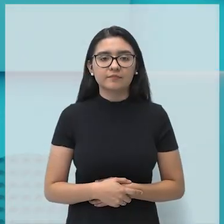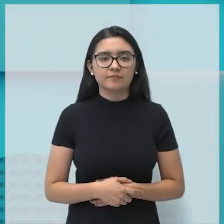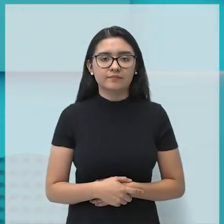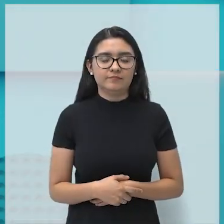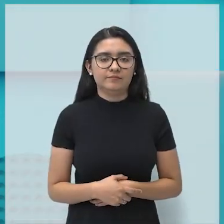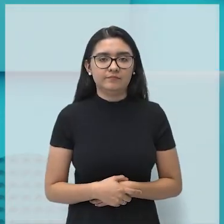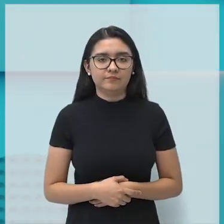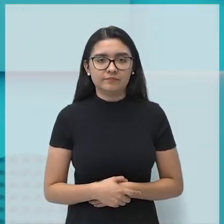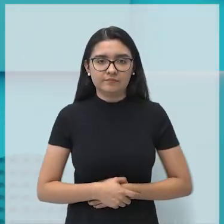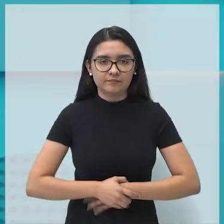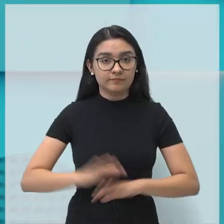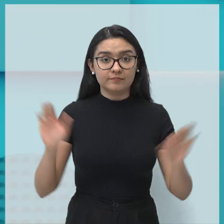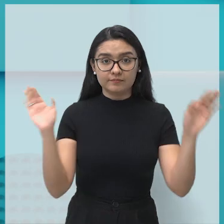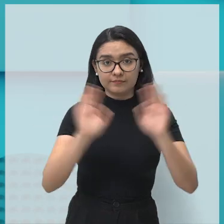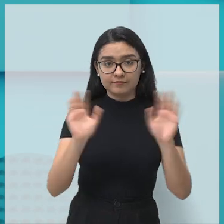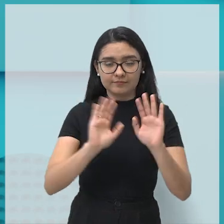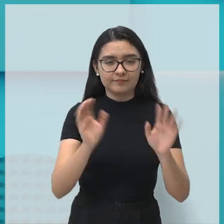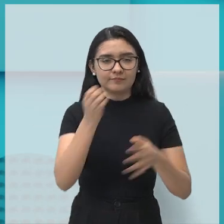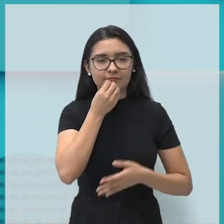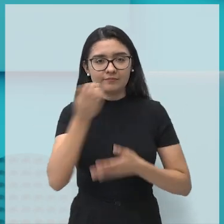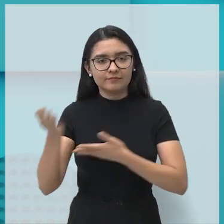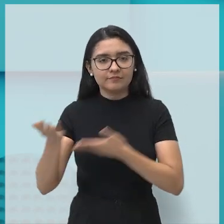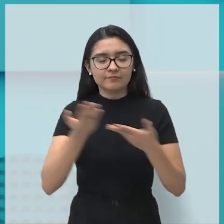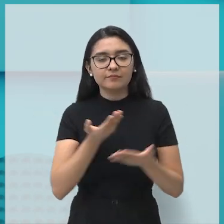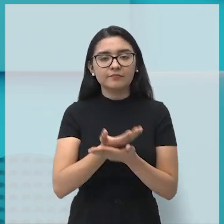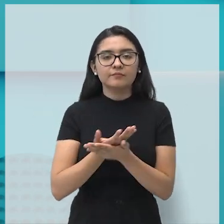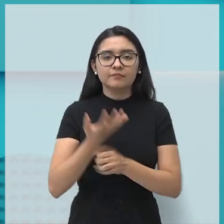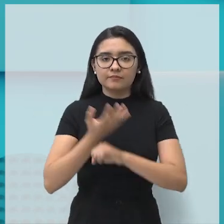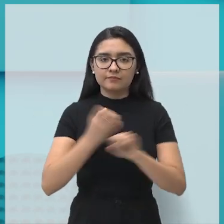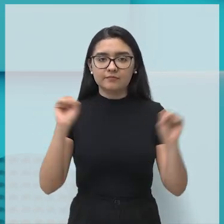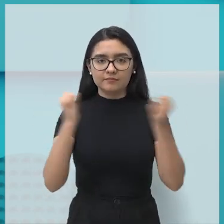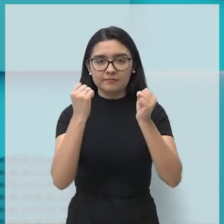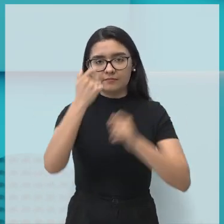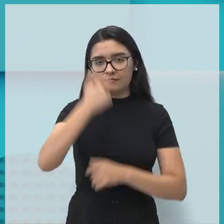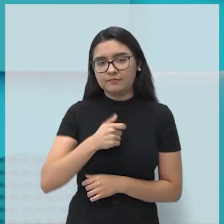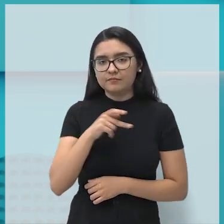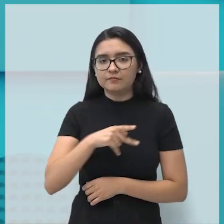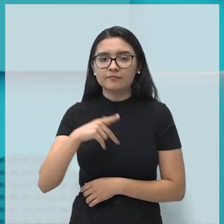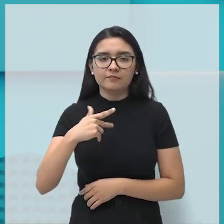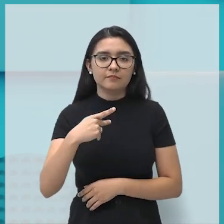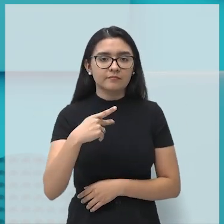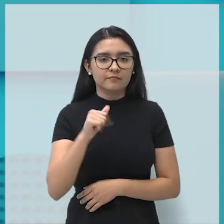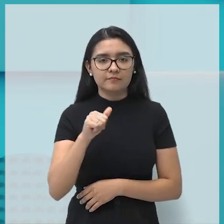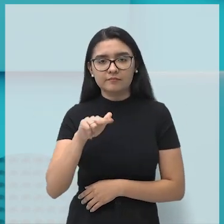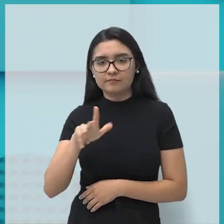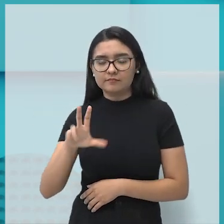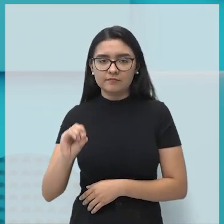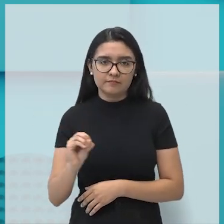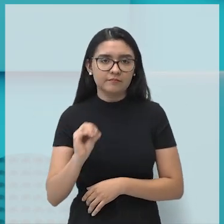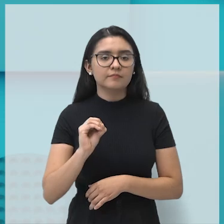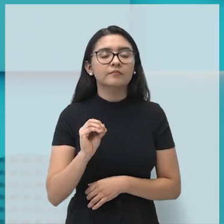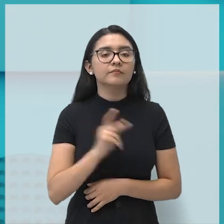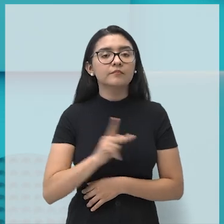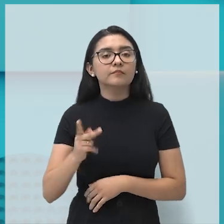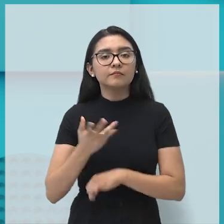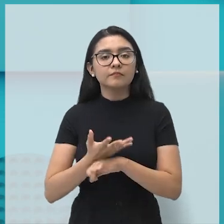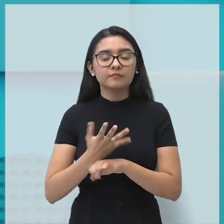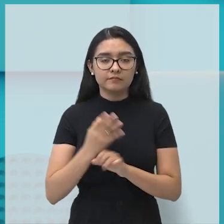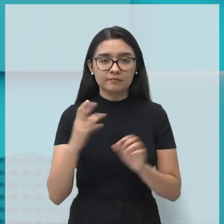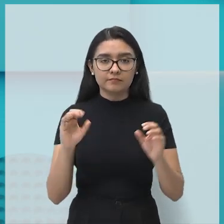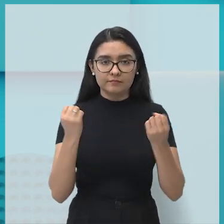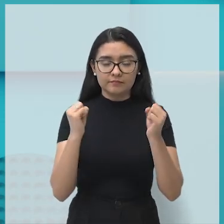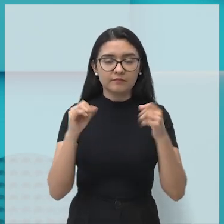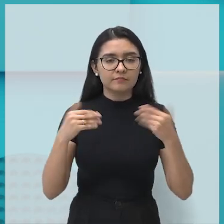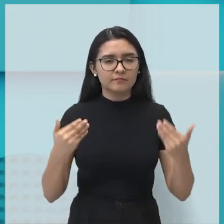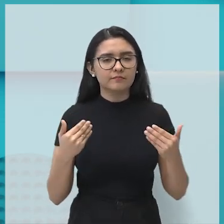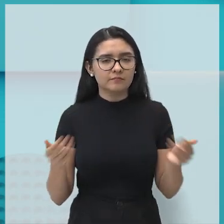Olá, alunos! Olá, turmas! Sejam bem-vindos à nossa aula de Educação Física. Eu sou o professor Paulo Ricardo, seu professor de Educação Física. Estaremos